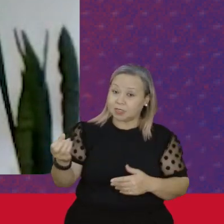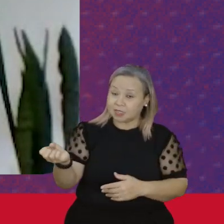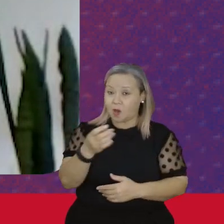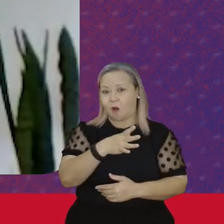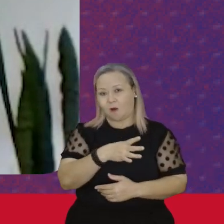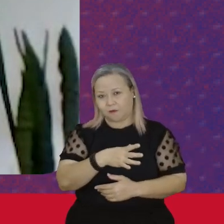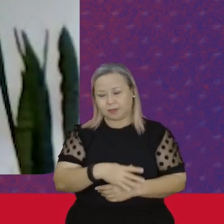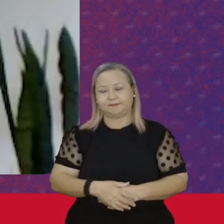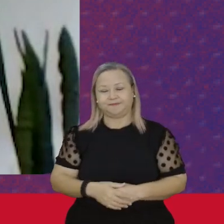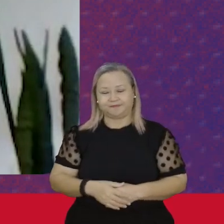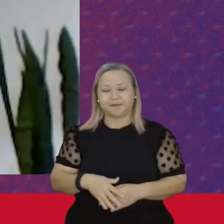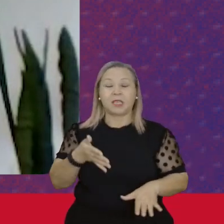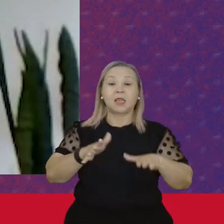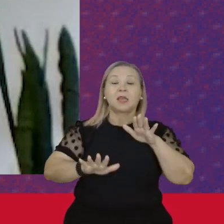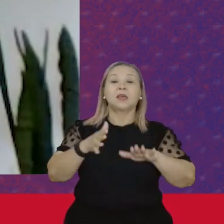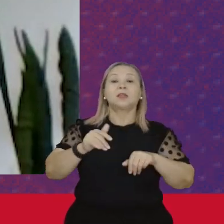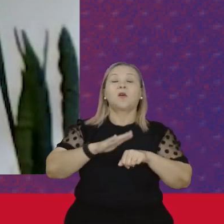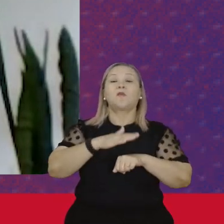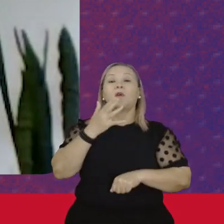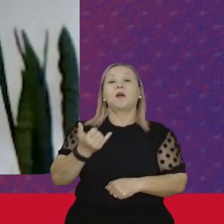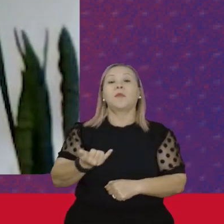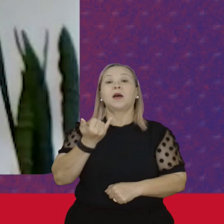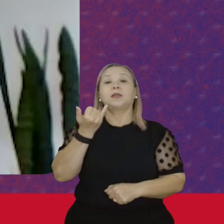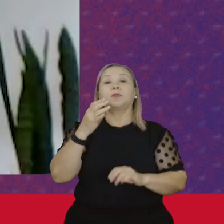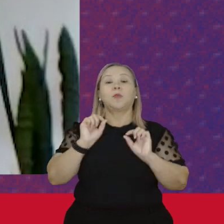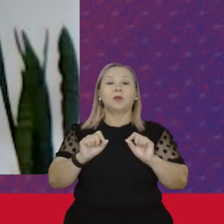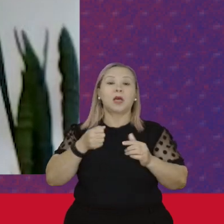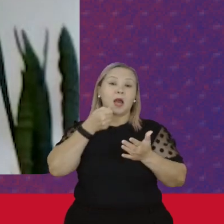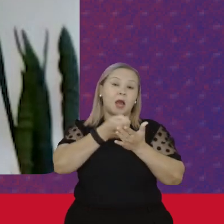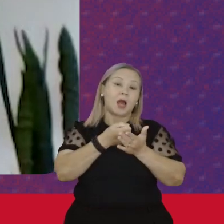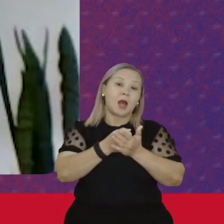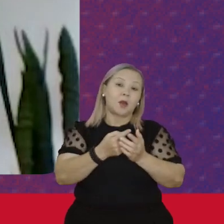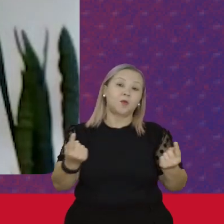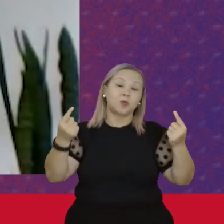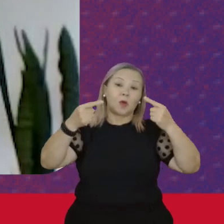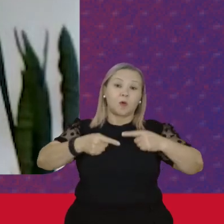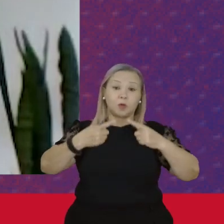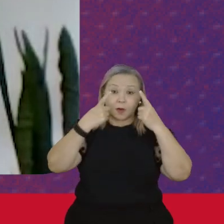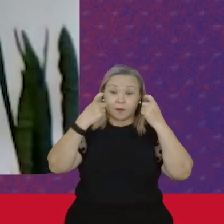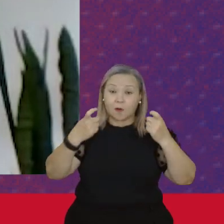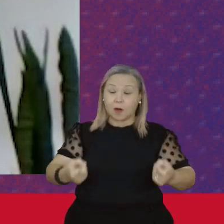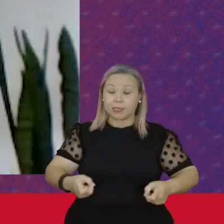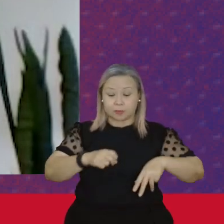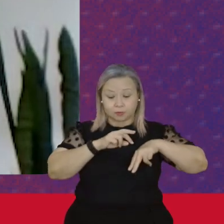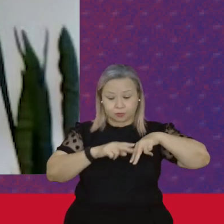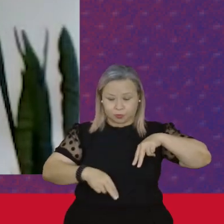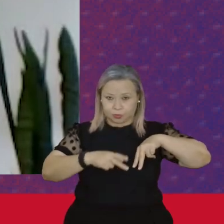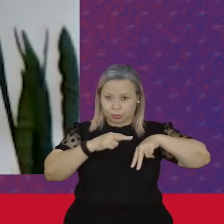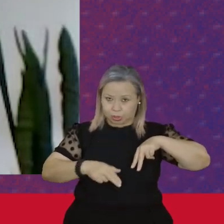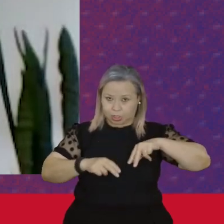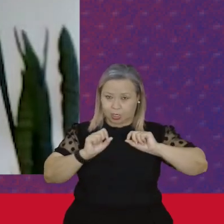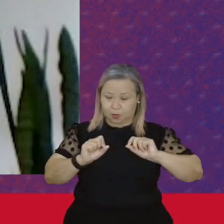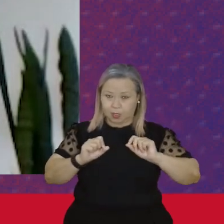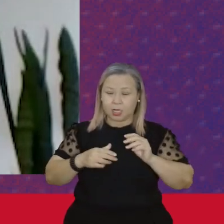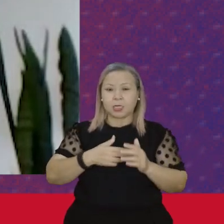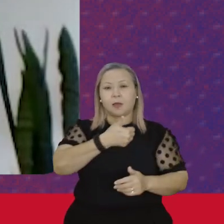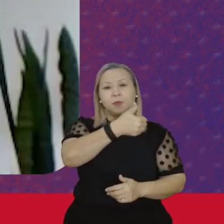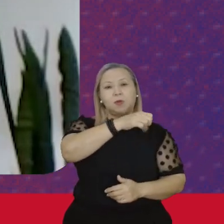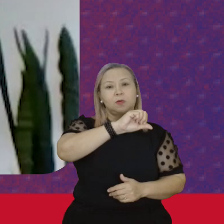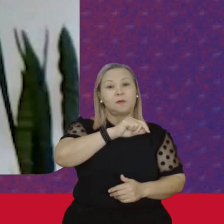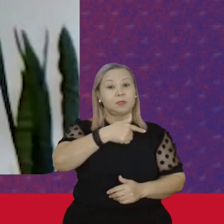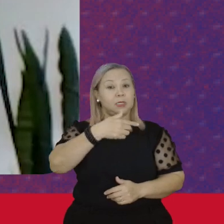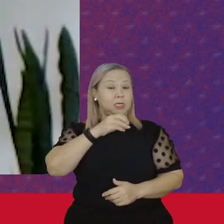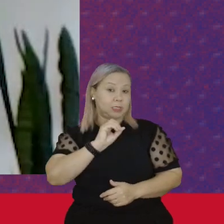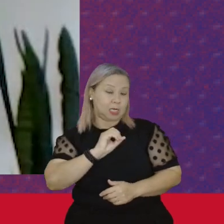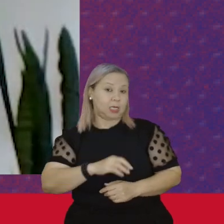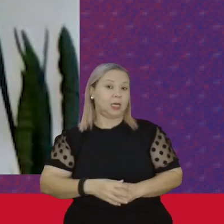talvez uma das mais importantes aqui, a luta contra a violência de gênero, né, que até